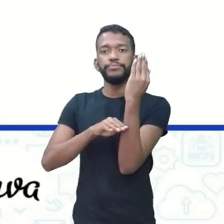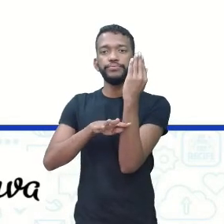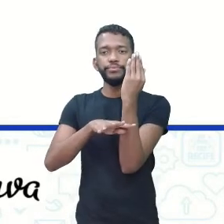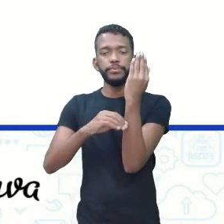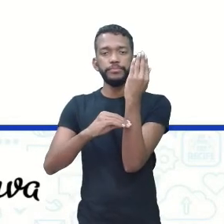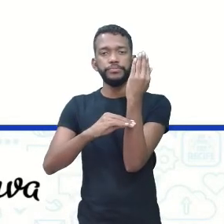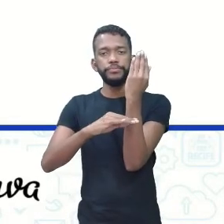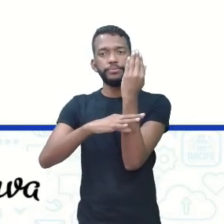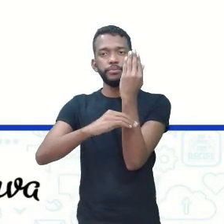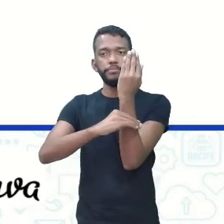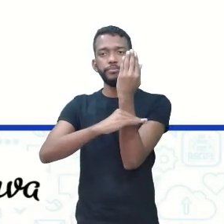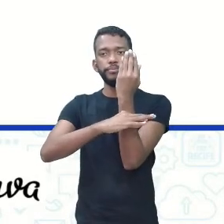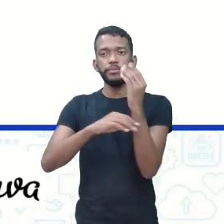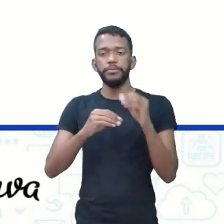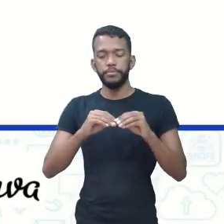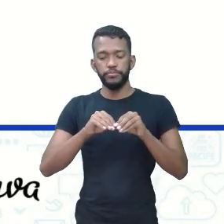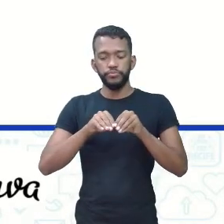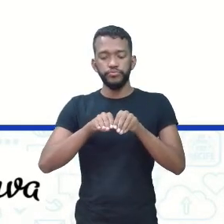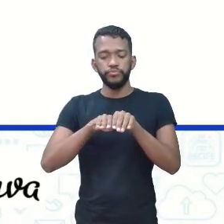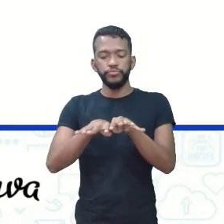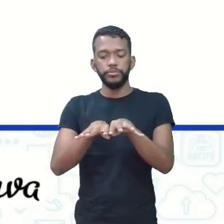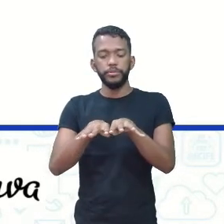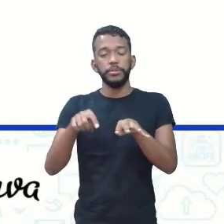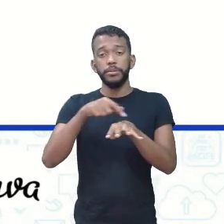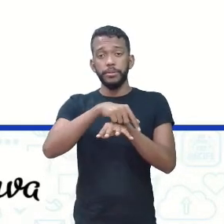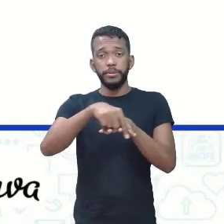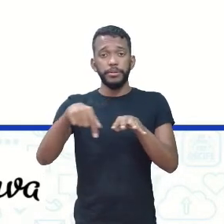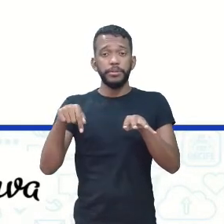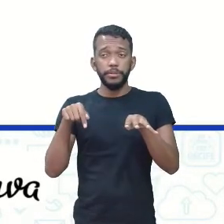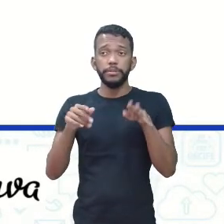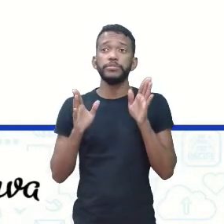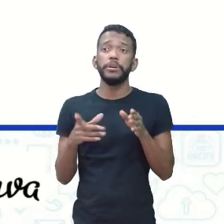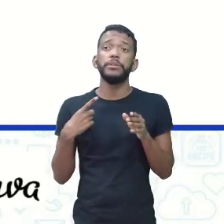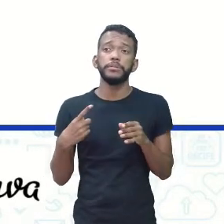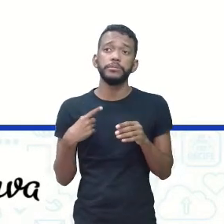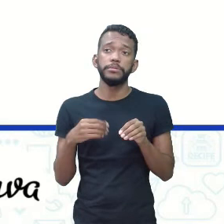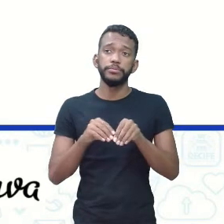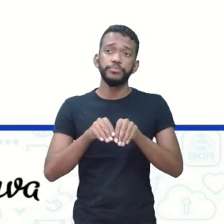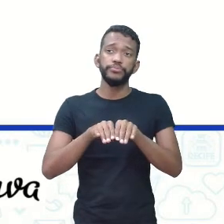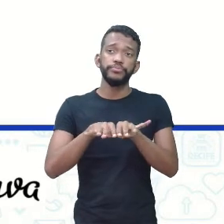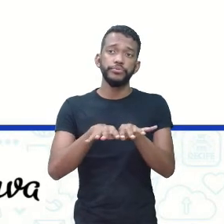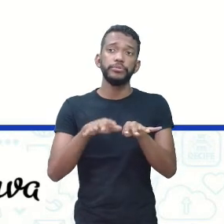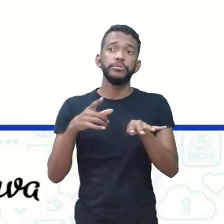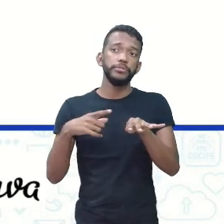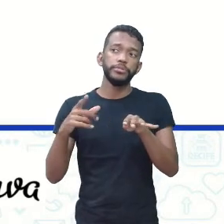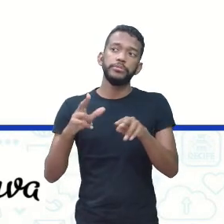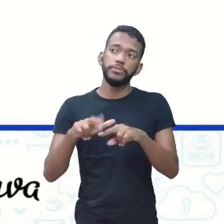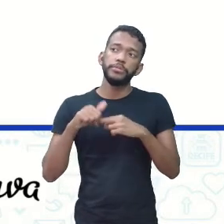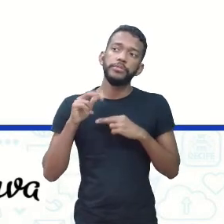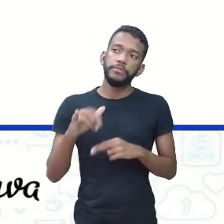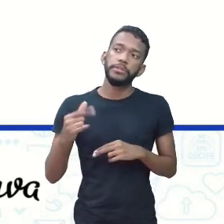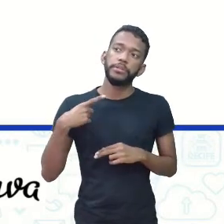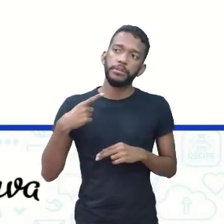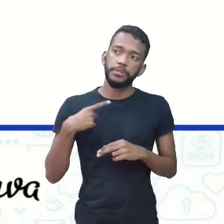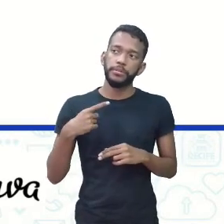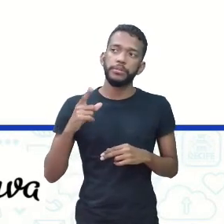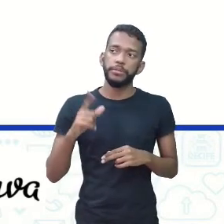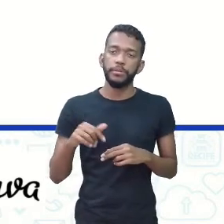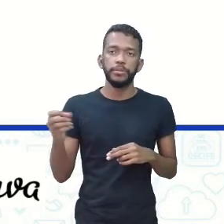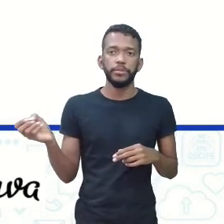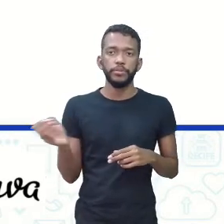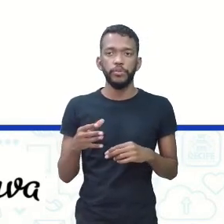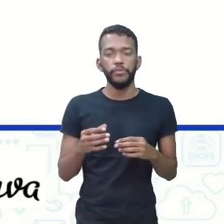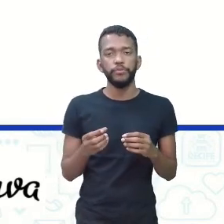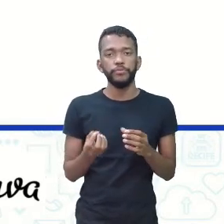ou seja, que são unidades reprodutoras, e essas unidades, a partir dos quais vai se formar um